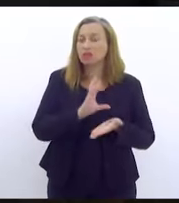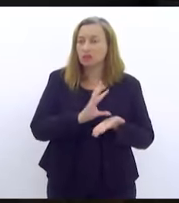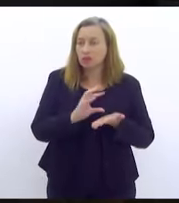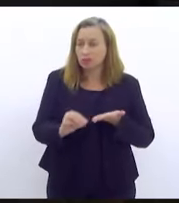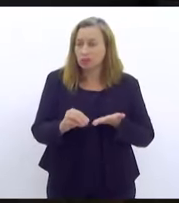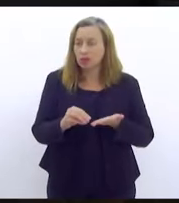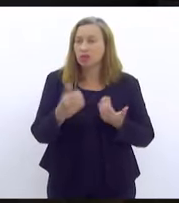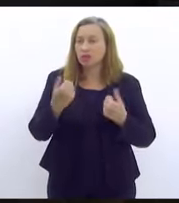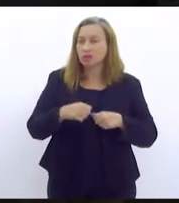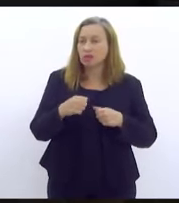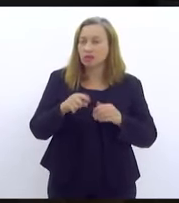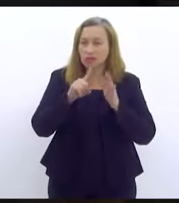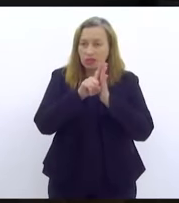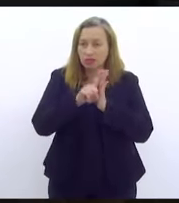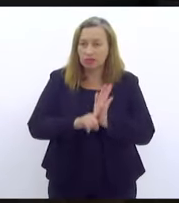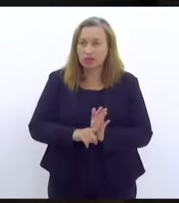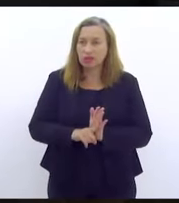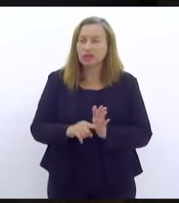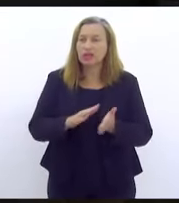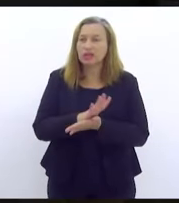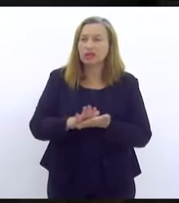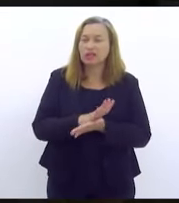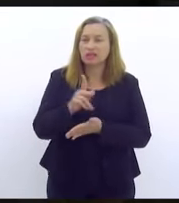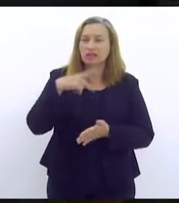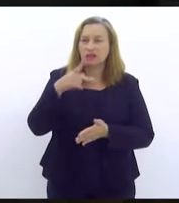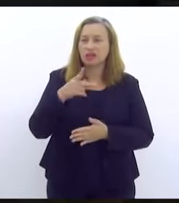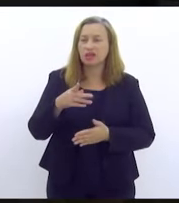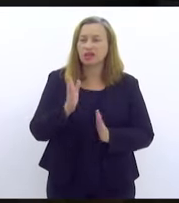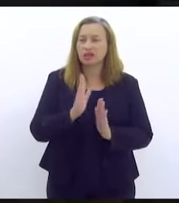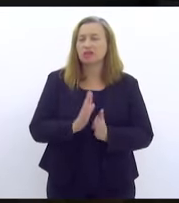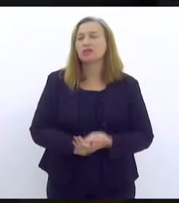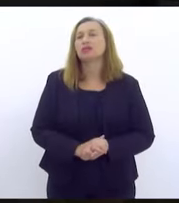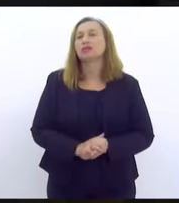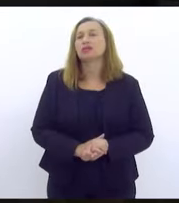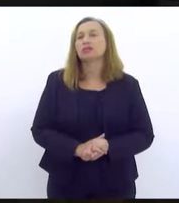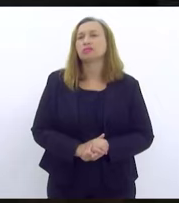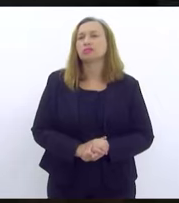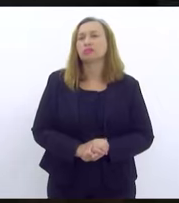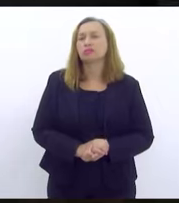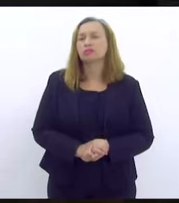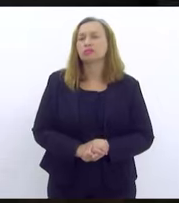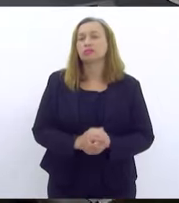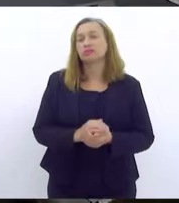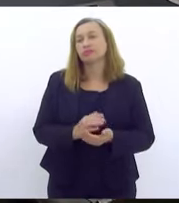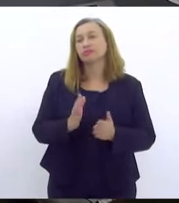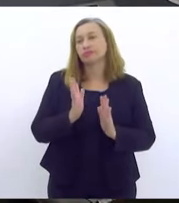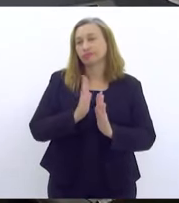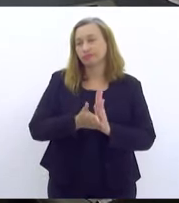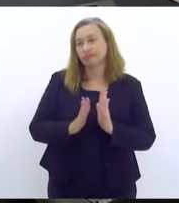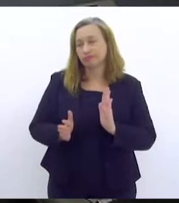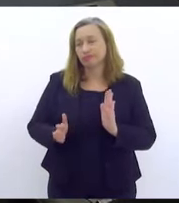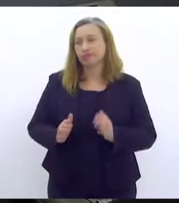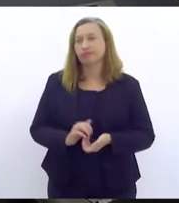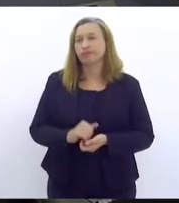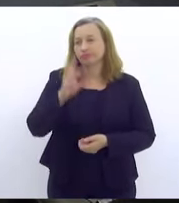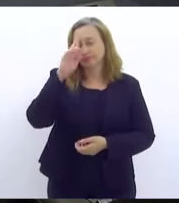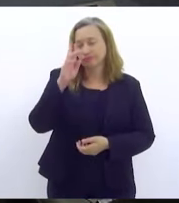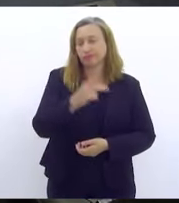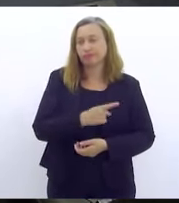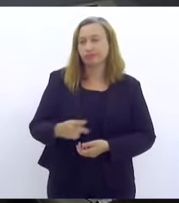e precisa revisar. Nada mais havendo a tratar... Pela ordem, presidente. Uma questão de ordem.